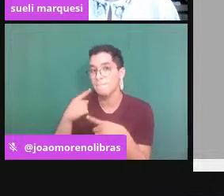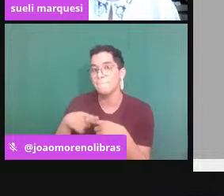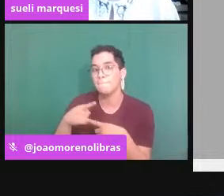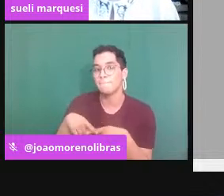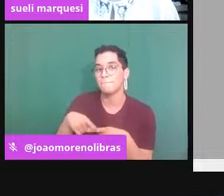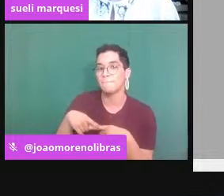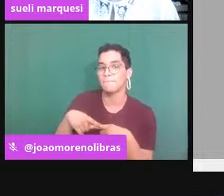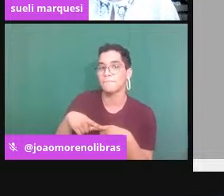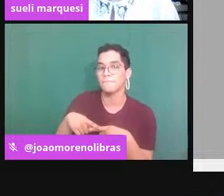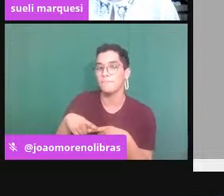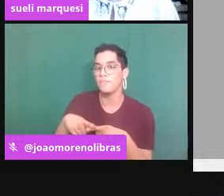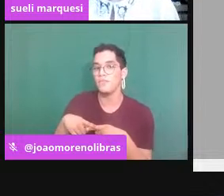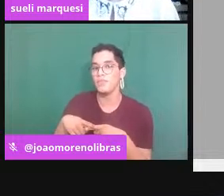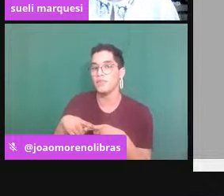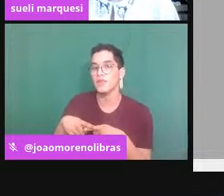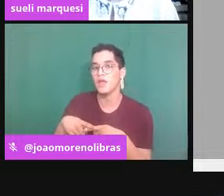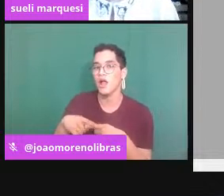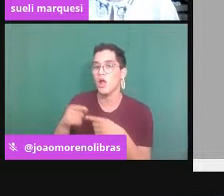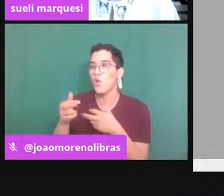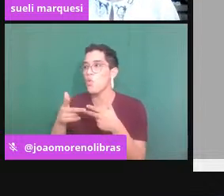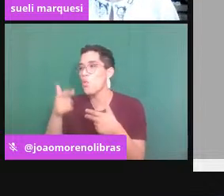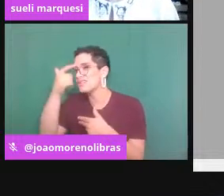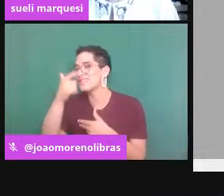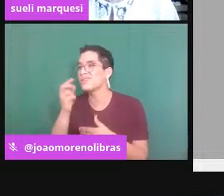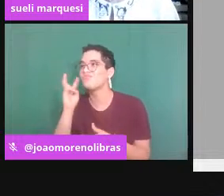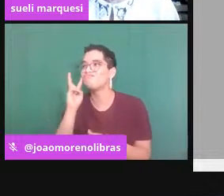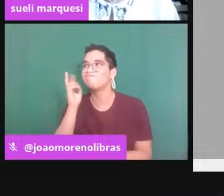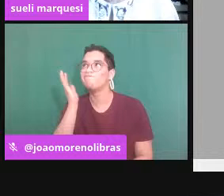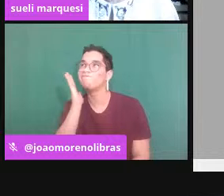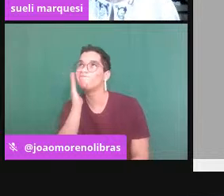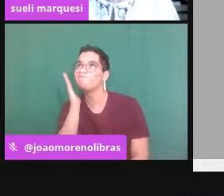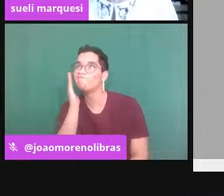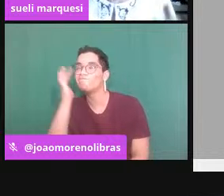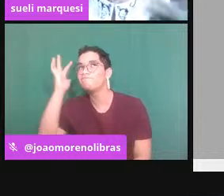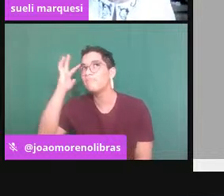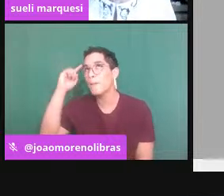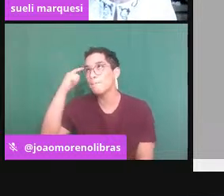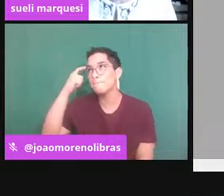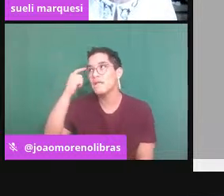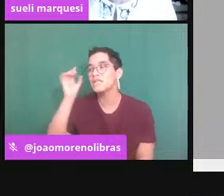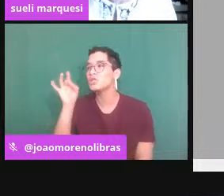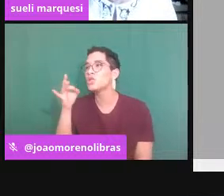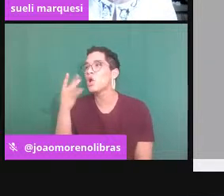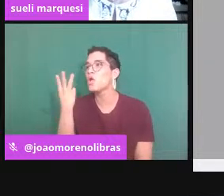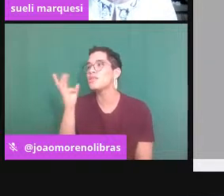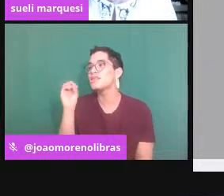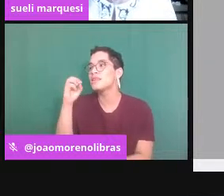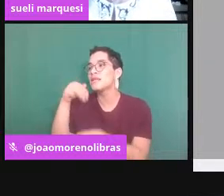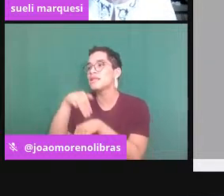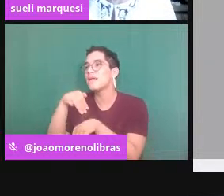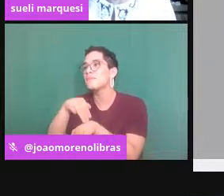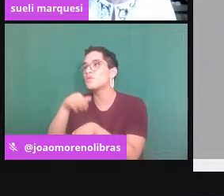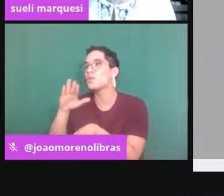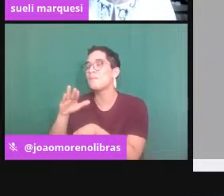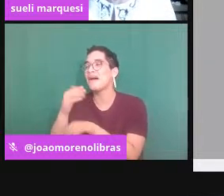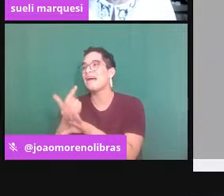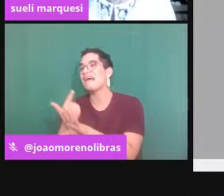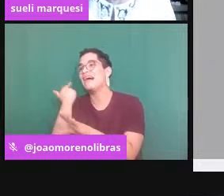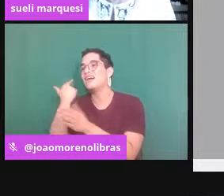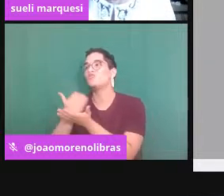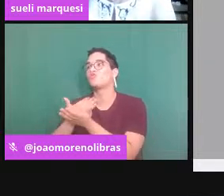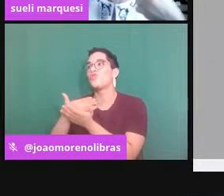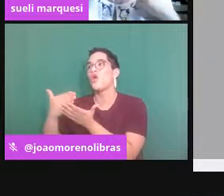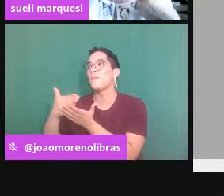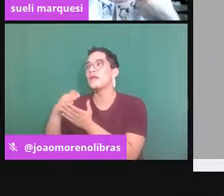realmente, Dêmica, eu calculei para meia hora, não, para uma hora, e a gente levou um tempinho ali no início, né? Mas eu acho que eu